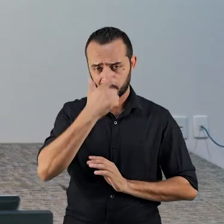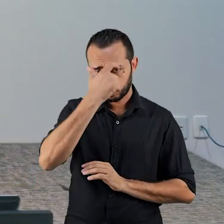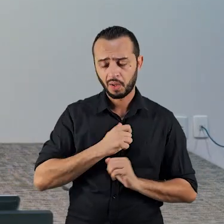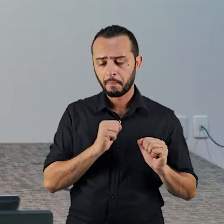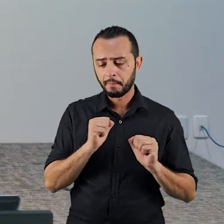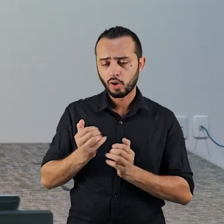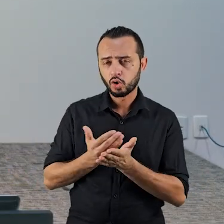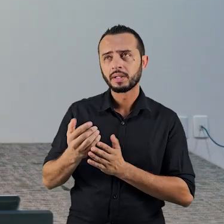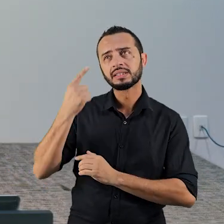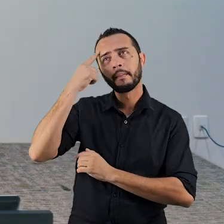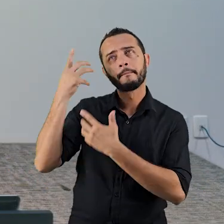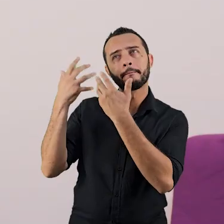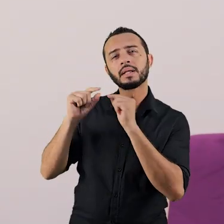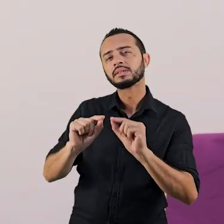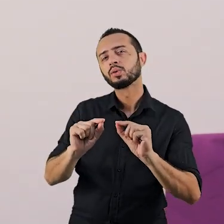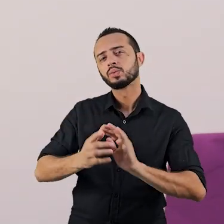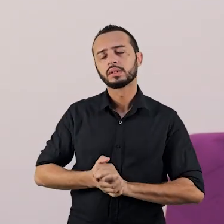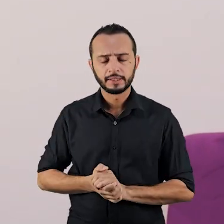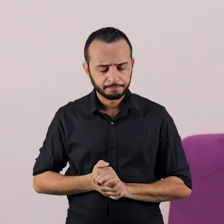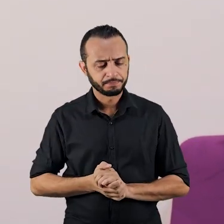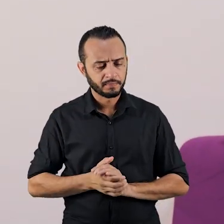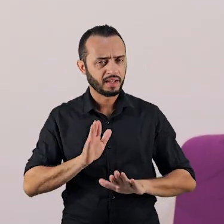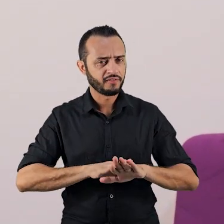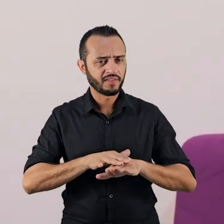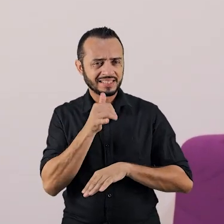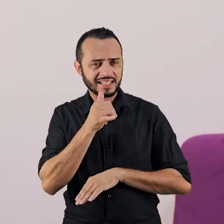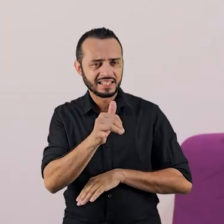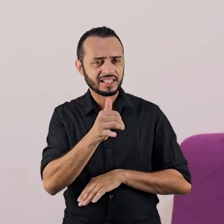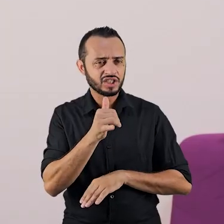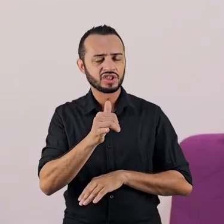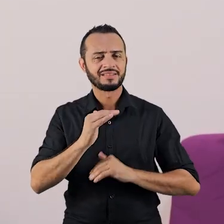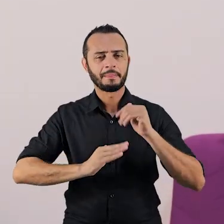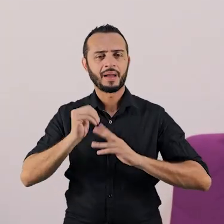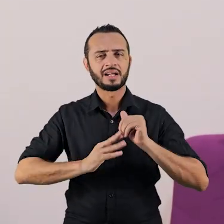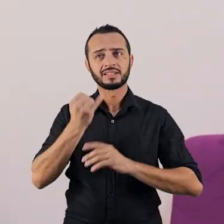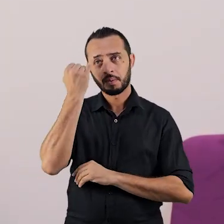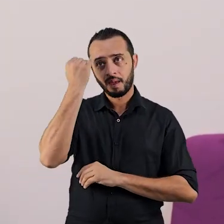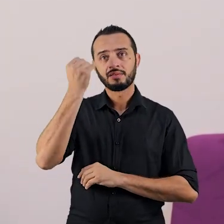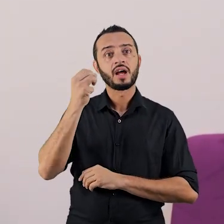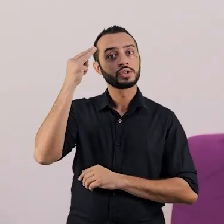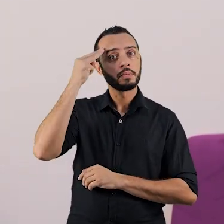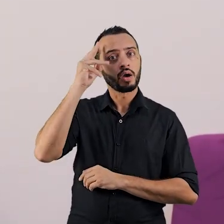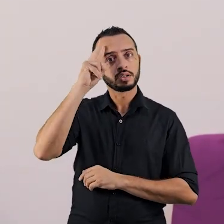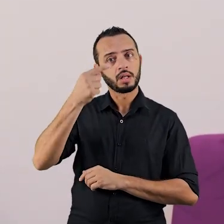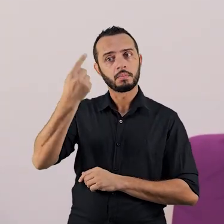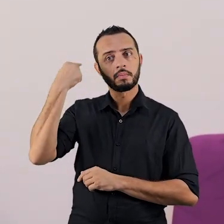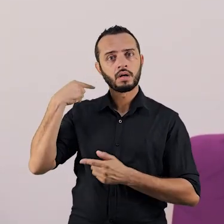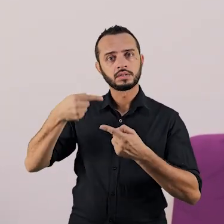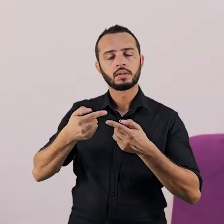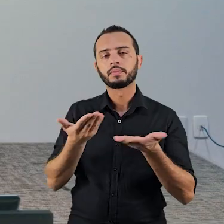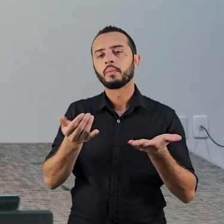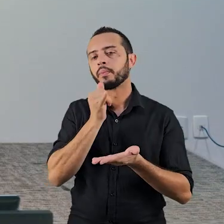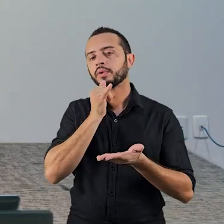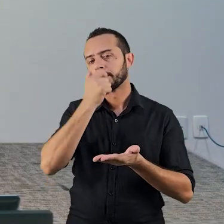posso começar a pensar, então, que colocar energia na matéria me dá uma ideia de memória. Tá? Por